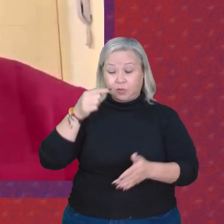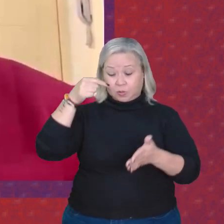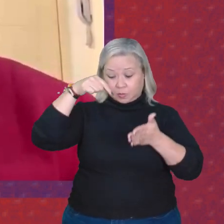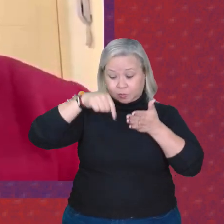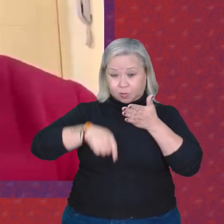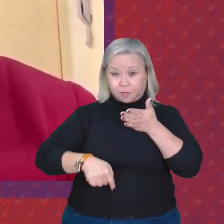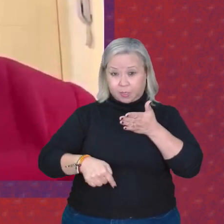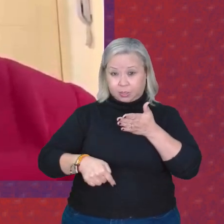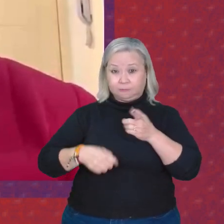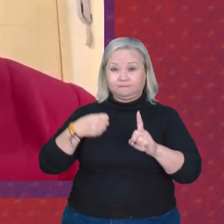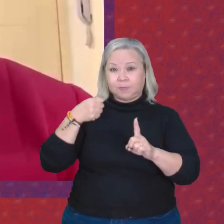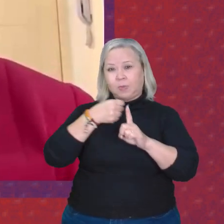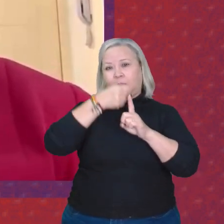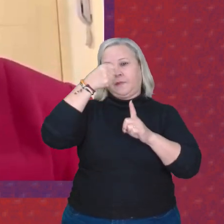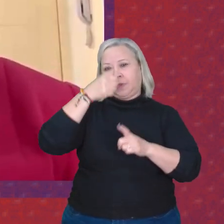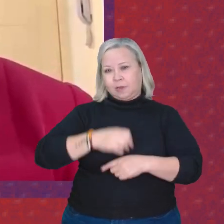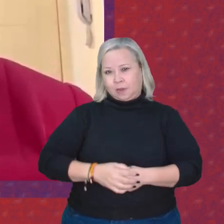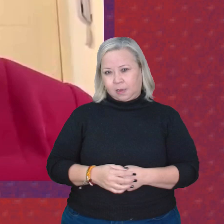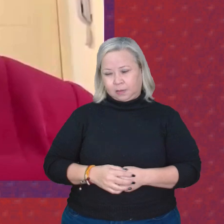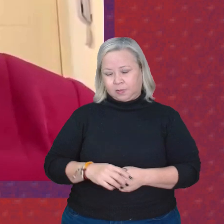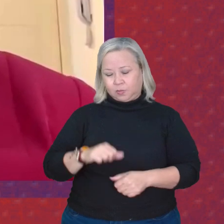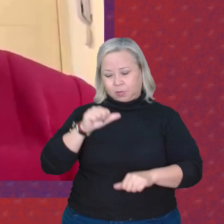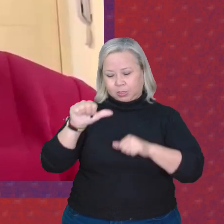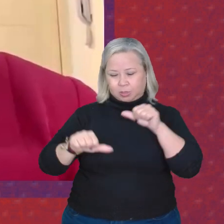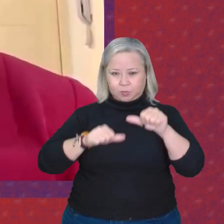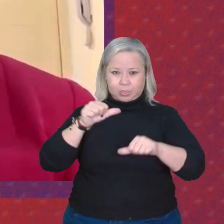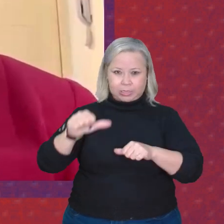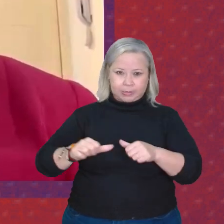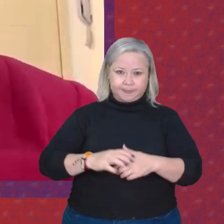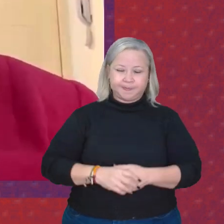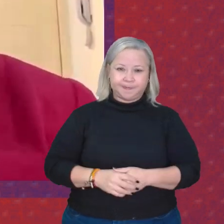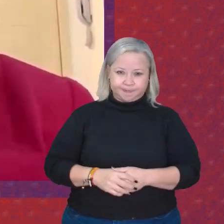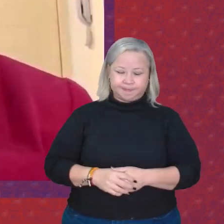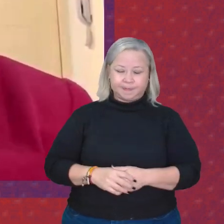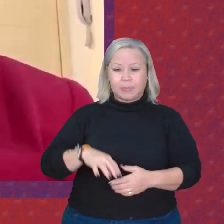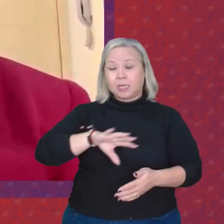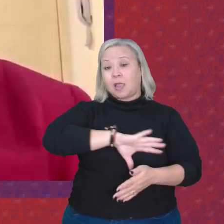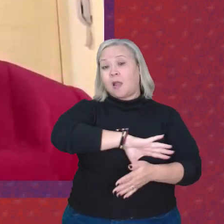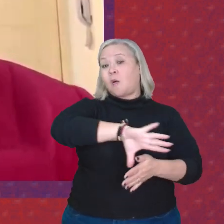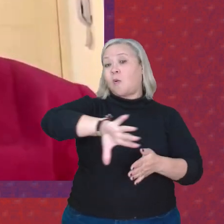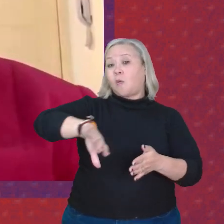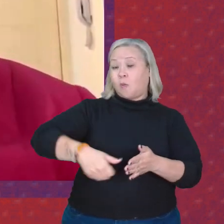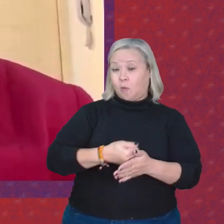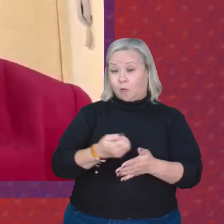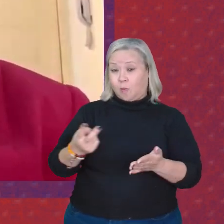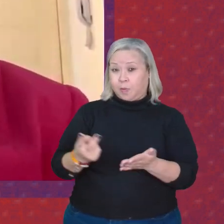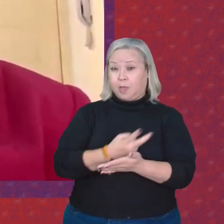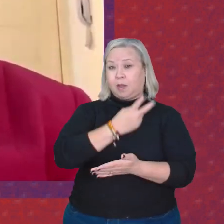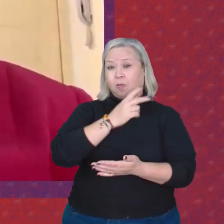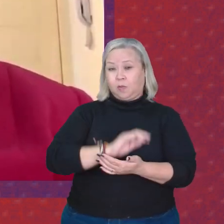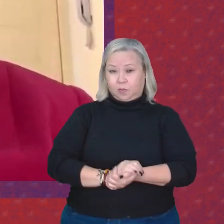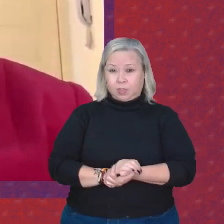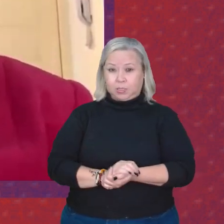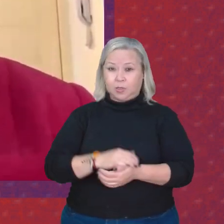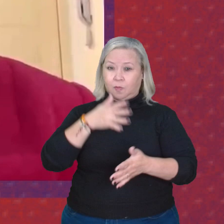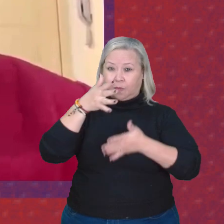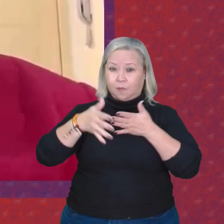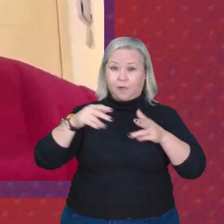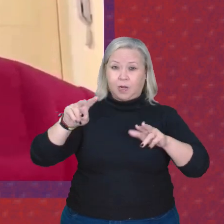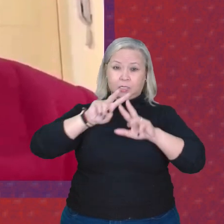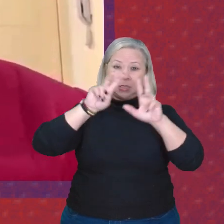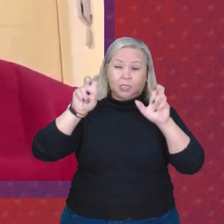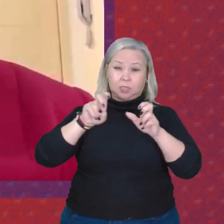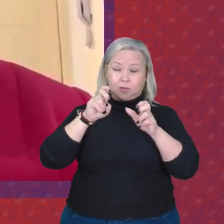profundamente afetadas por estas alterações, né. Então, o golpe, e aqui também vou me reportar a questões que